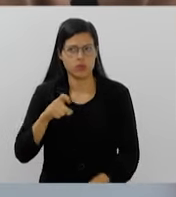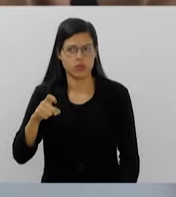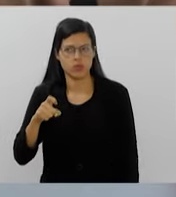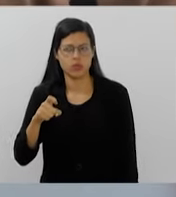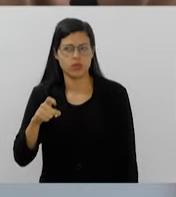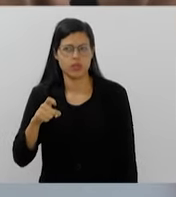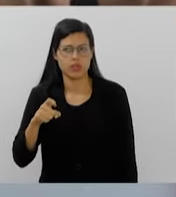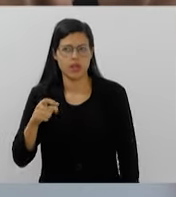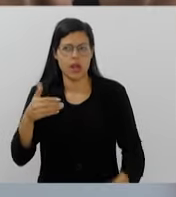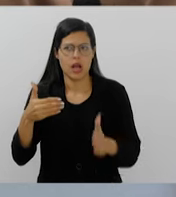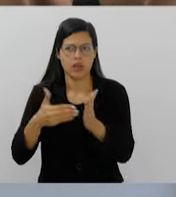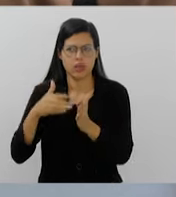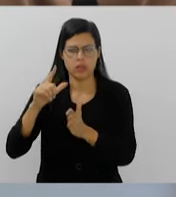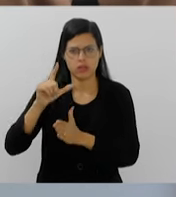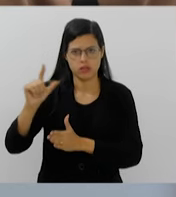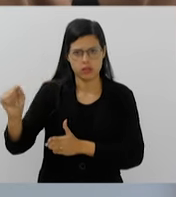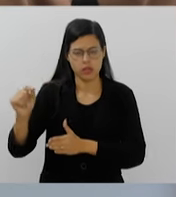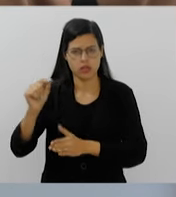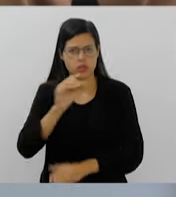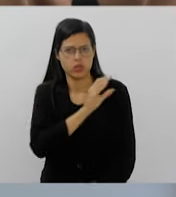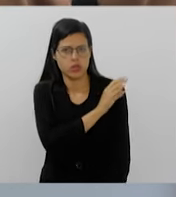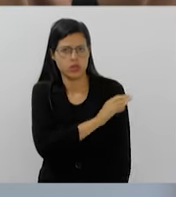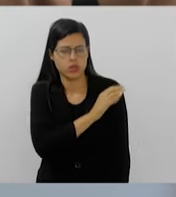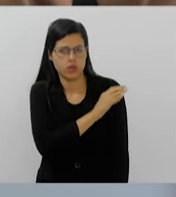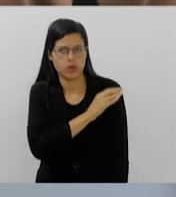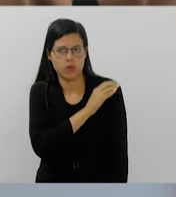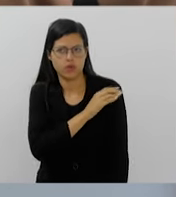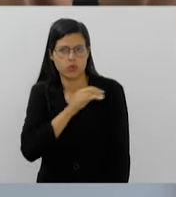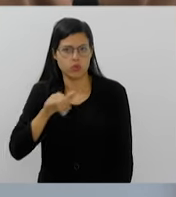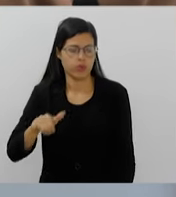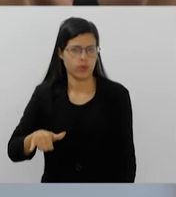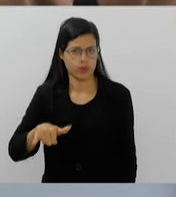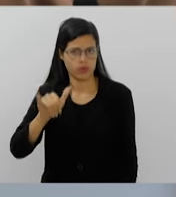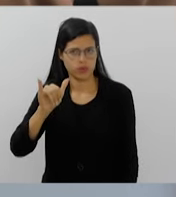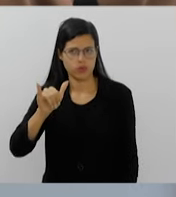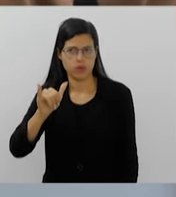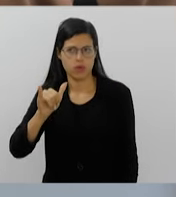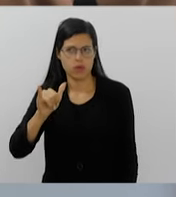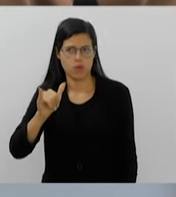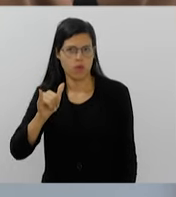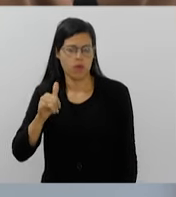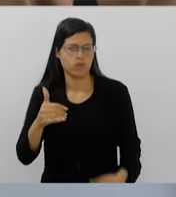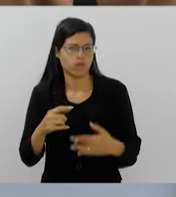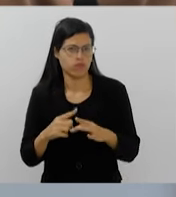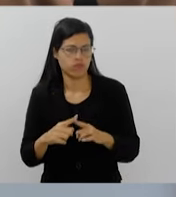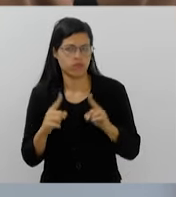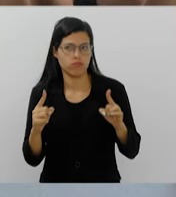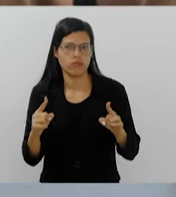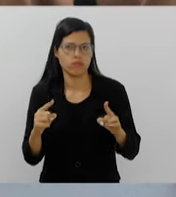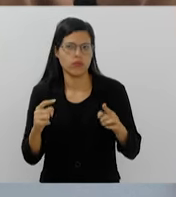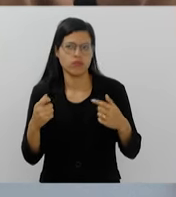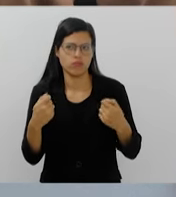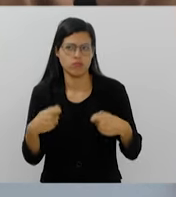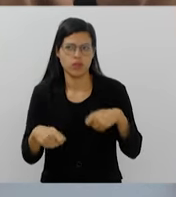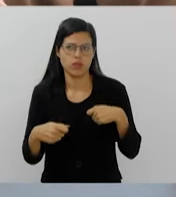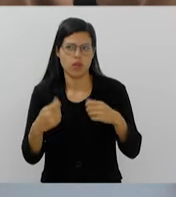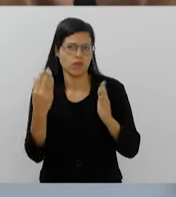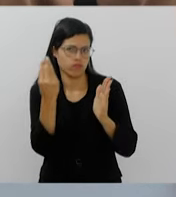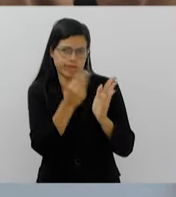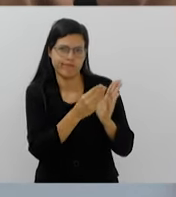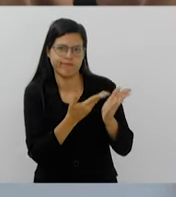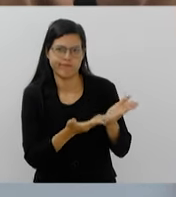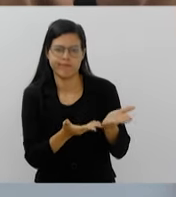até sair de Campos com o município Y. Mas não custava ter dito, né?